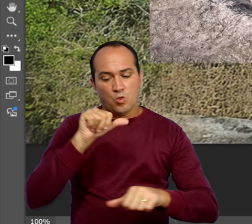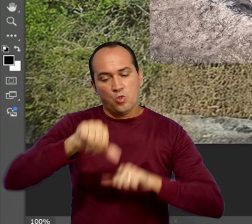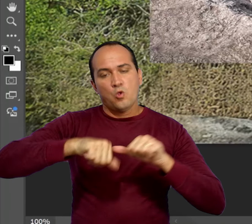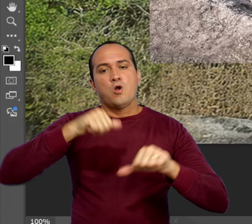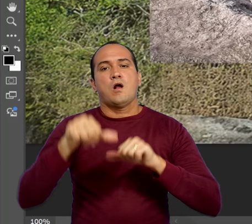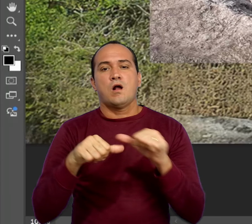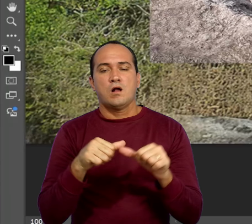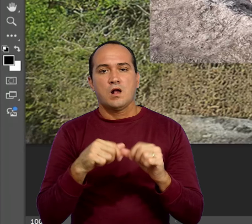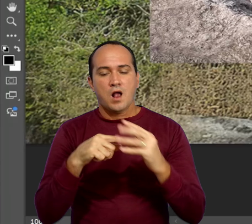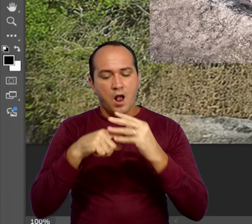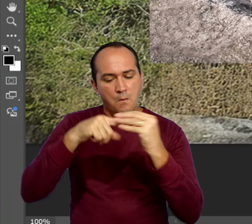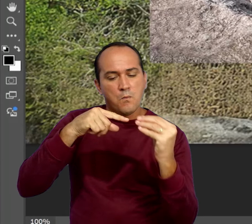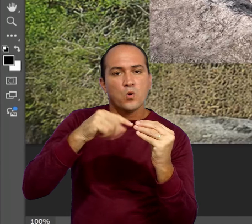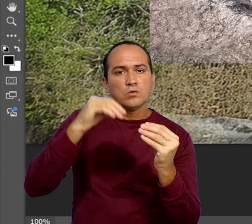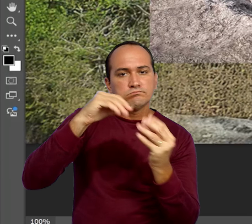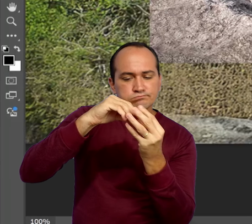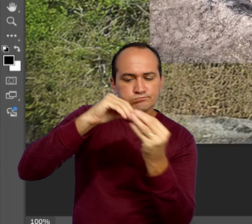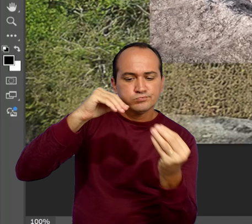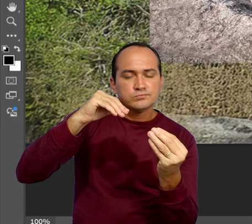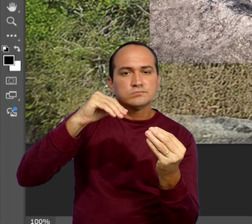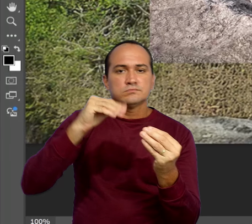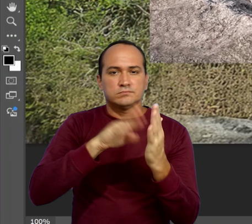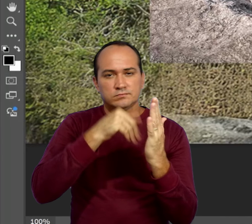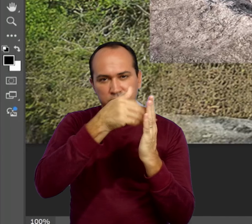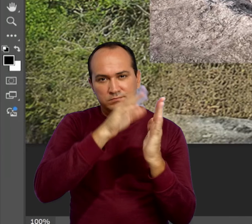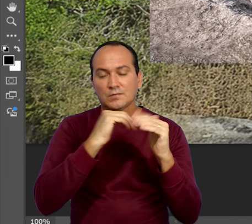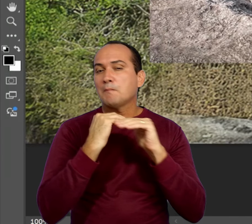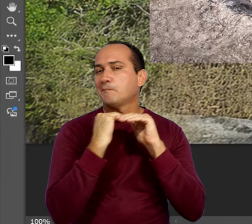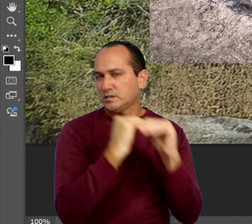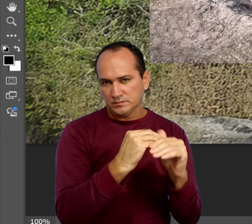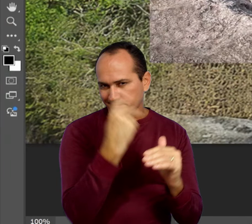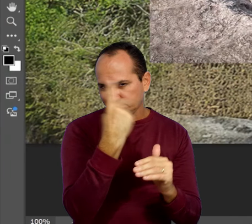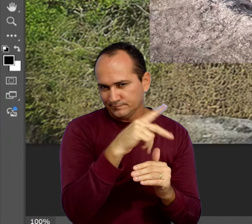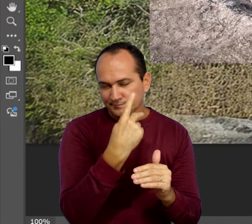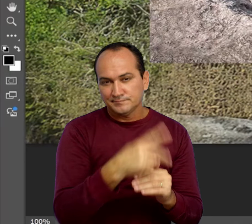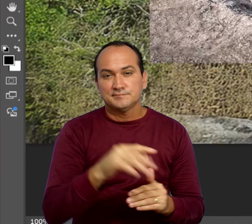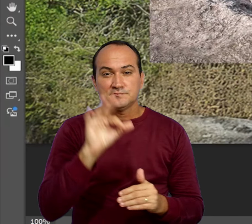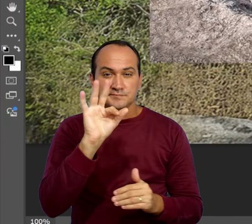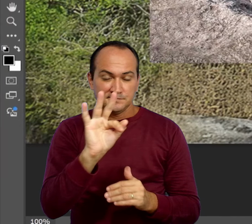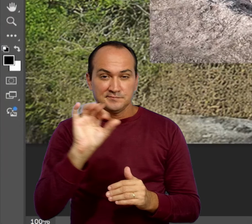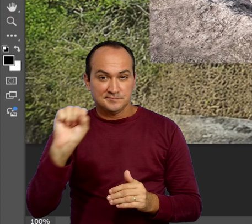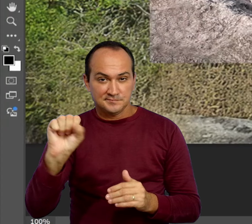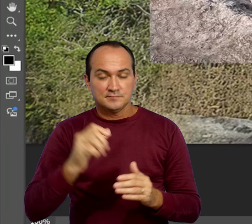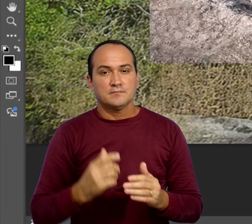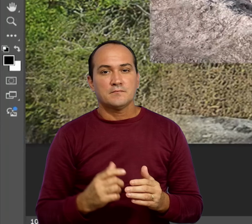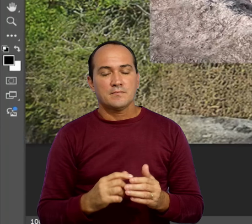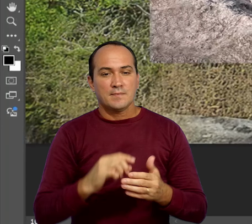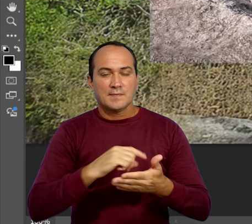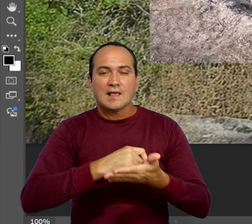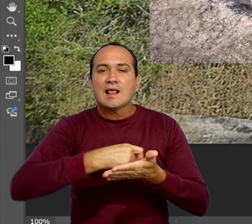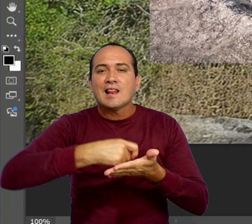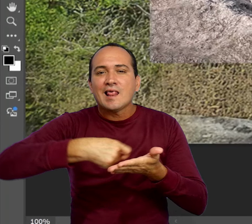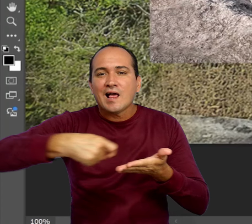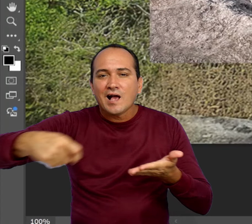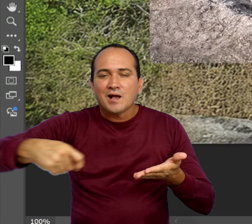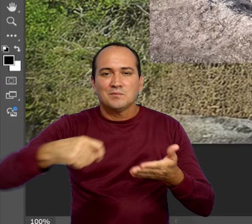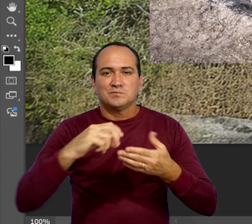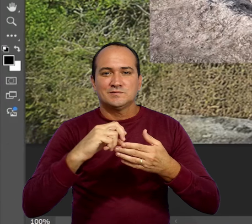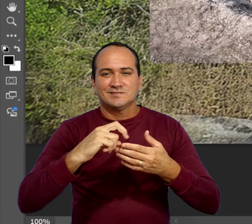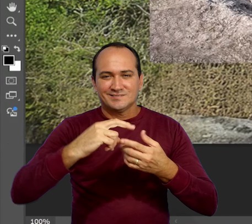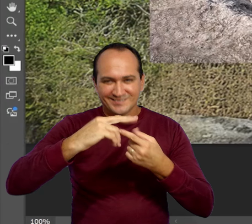eu vou trocar o tipo de ponta, e essa ponta é uma ponta padrão aqui do Photoshop, por essa ponta aqui chamada lápis